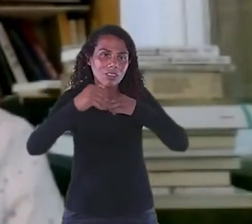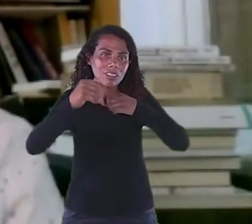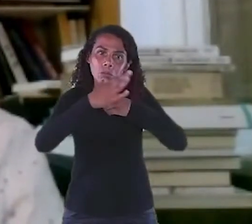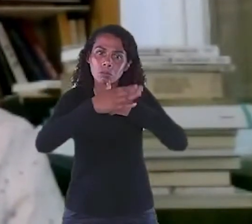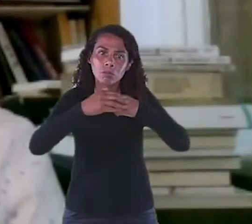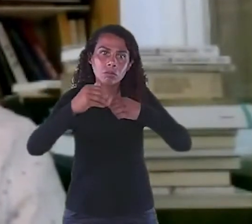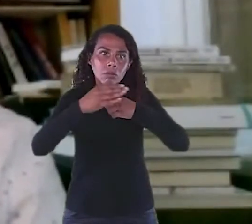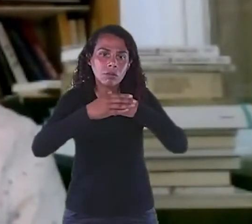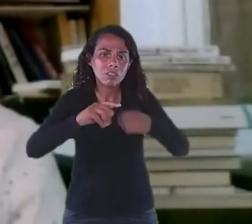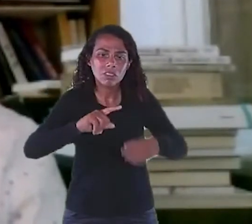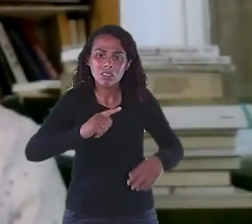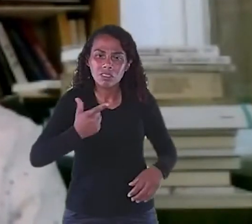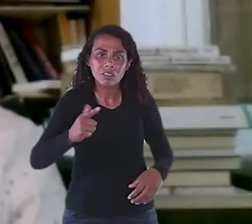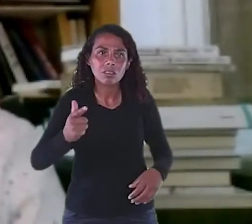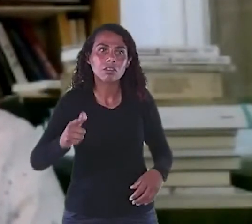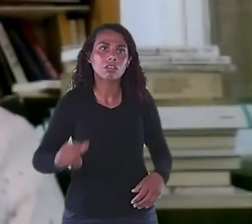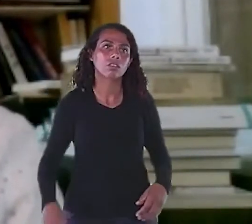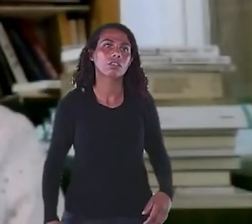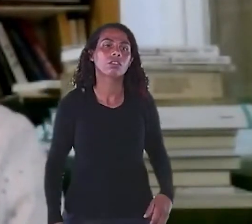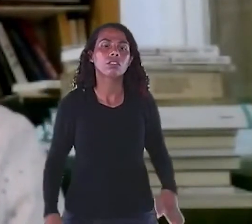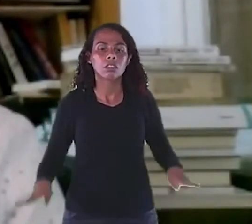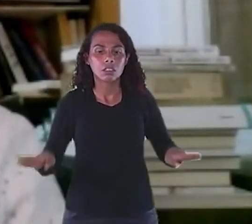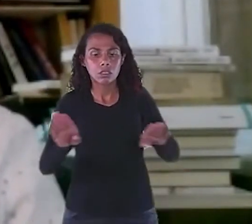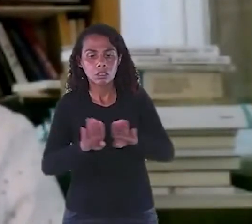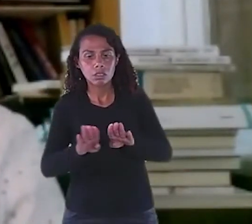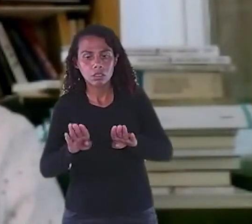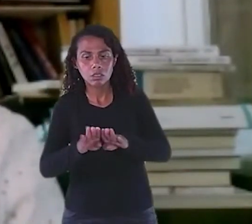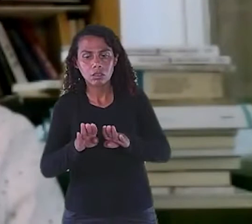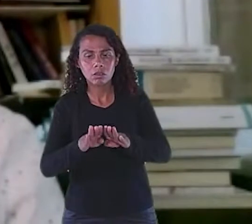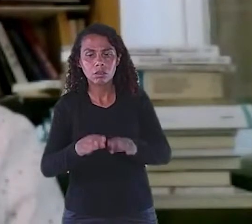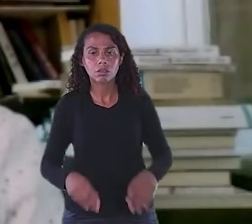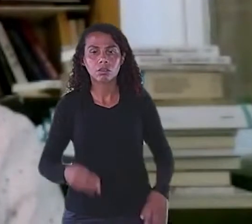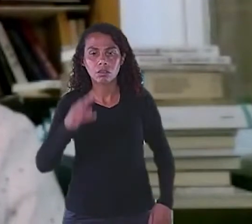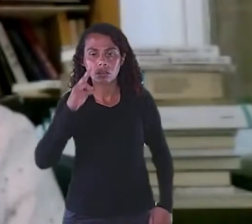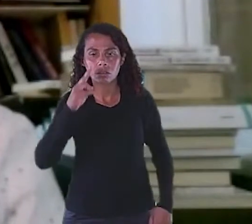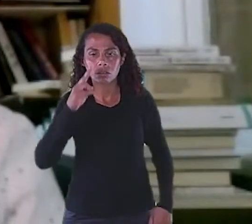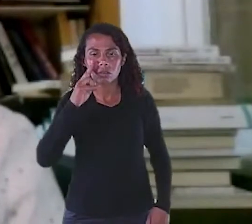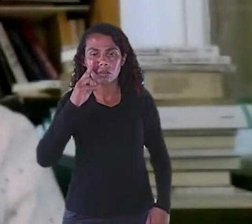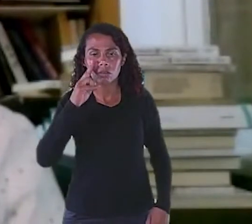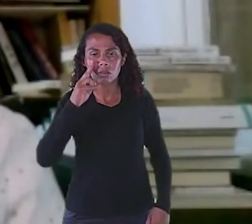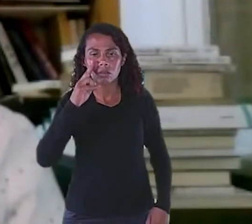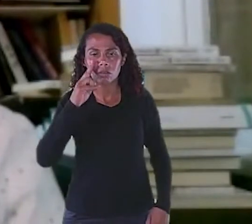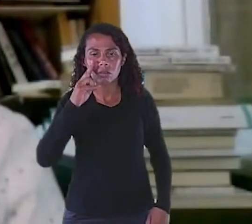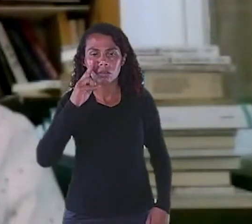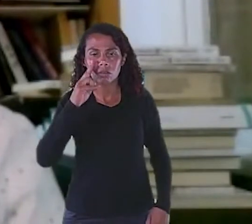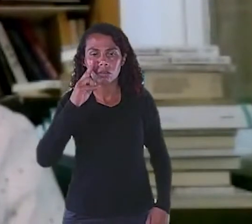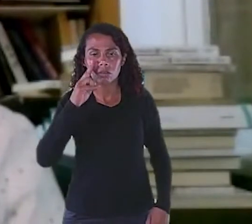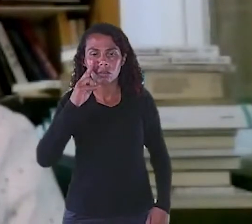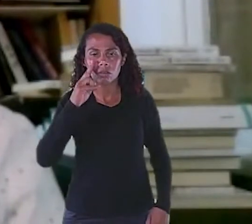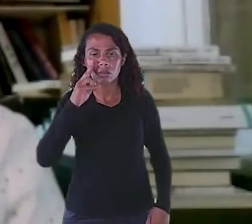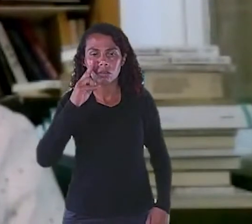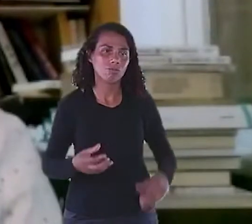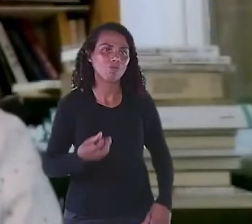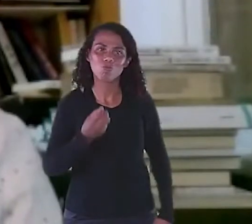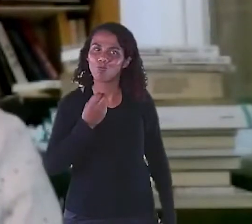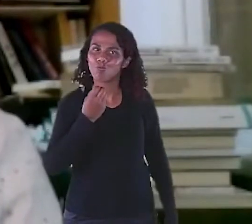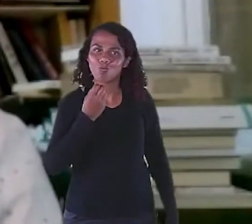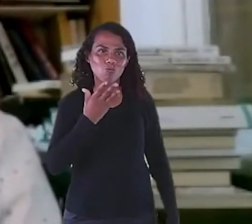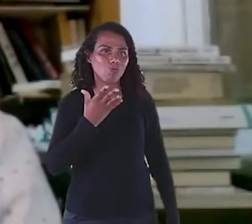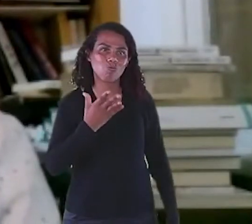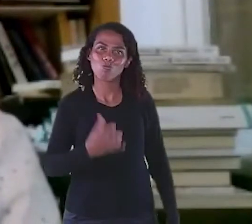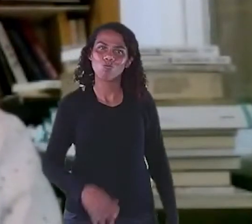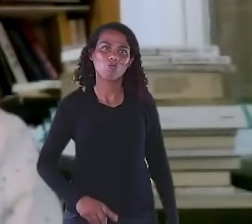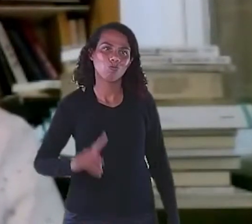alguns de seus habitantes, né? Era uma cidade moralmente muito abafada. Uma coisa de que eu me lembro em Belo Horizonte, né, até